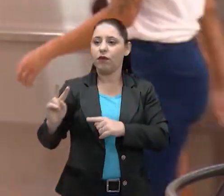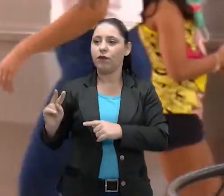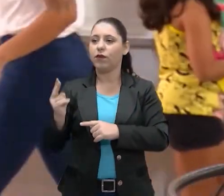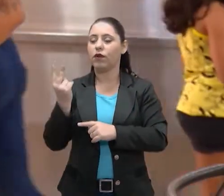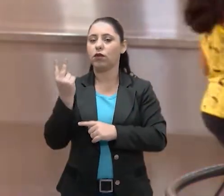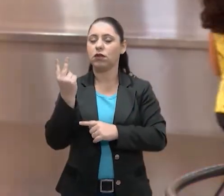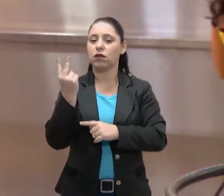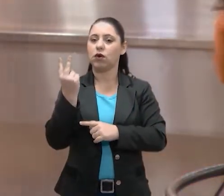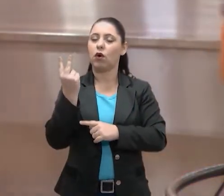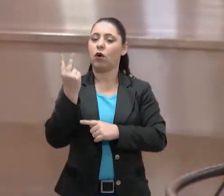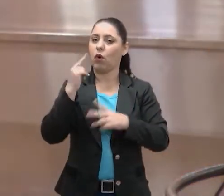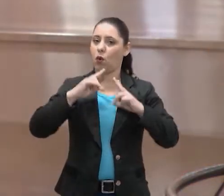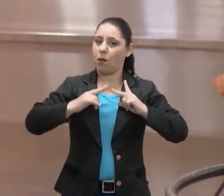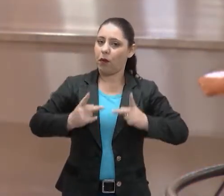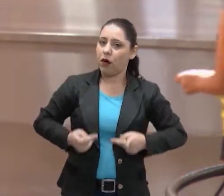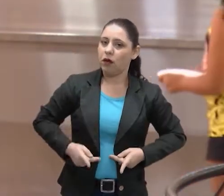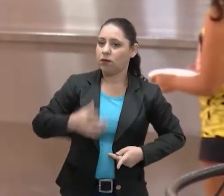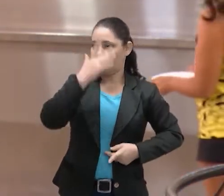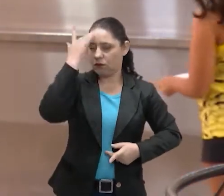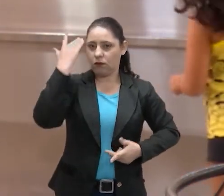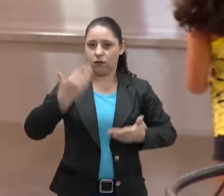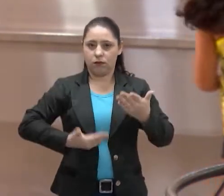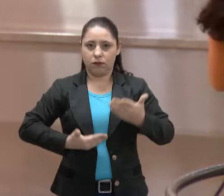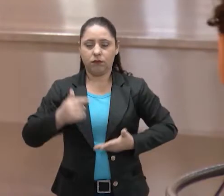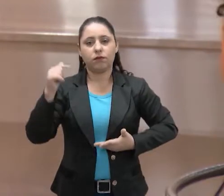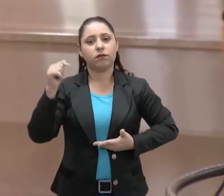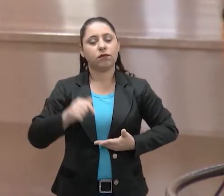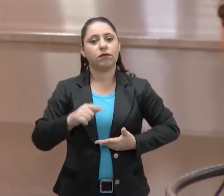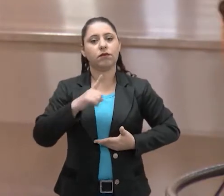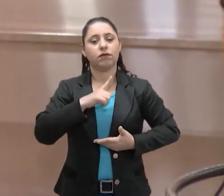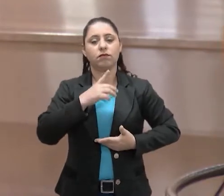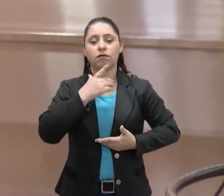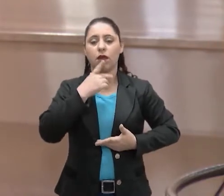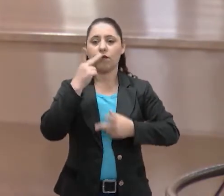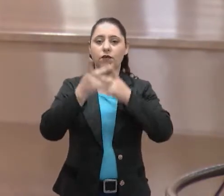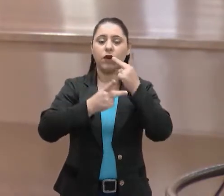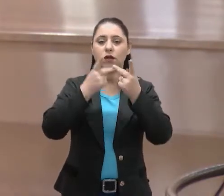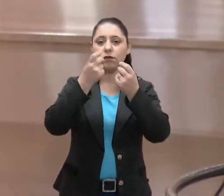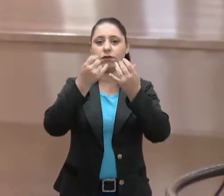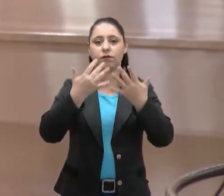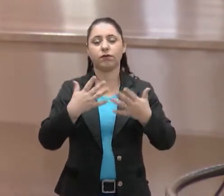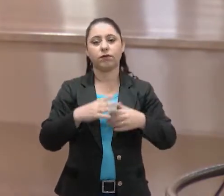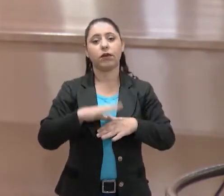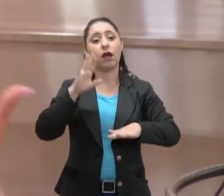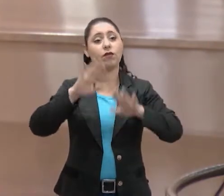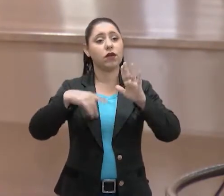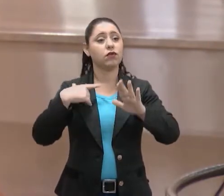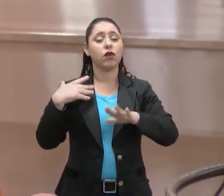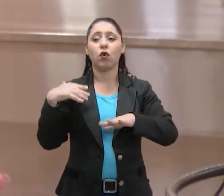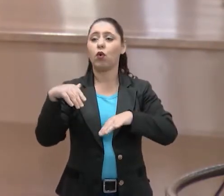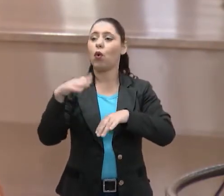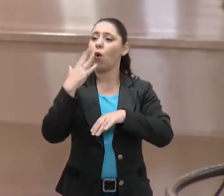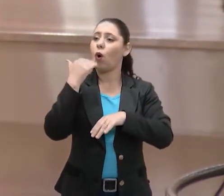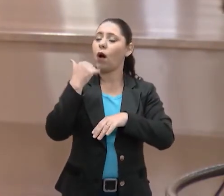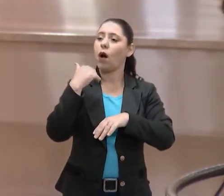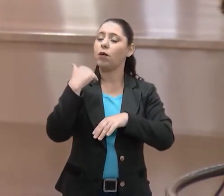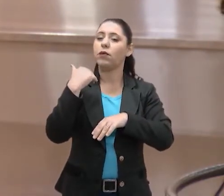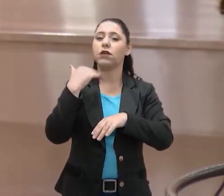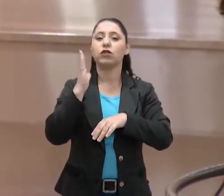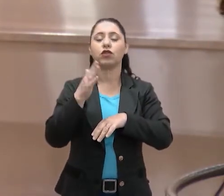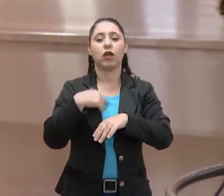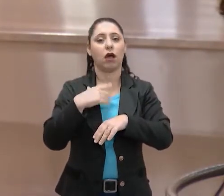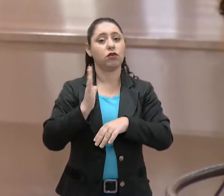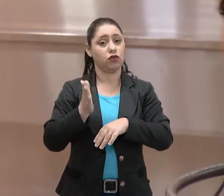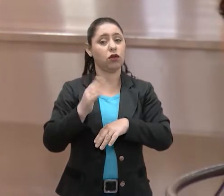dessa valorização do capital humano, das pessoas que trabalham, né, que eles têm depoimentos, né? Então, por exemplo, às vezes eu venho comer uma esfirra, nós